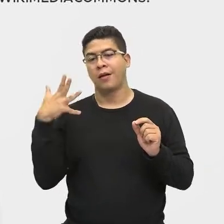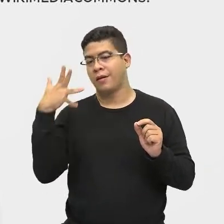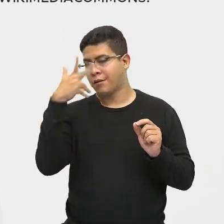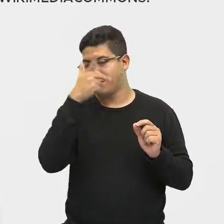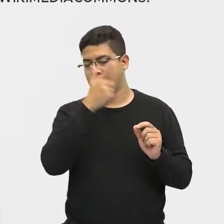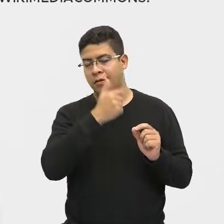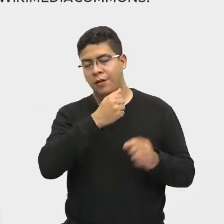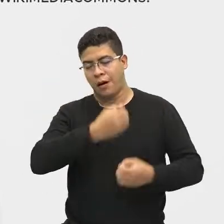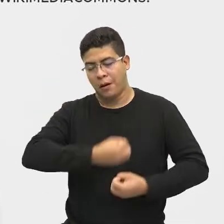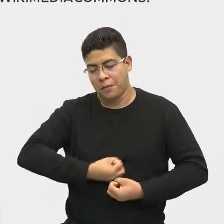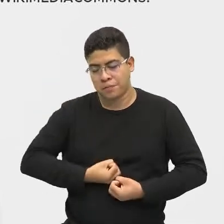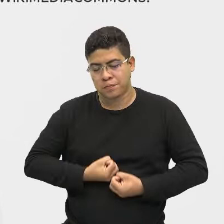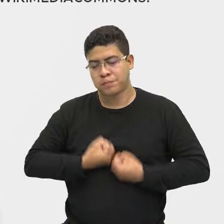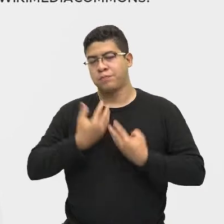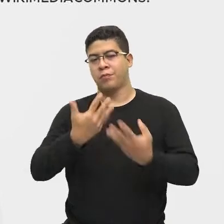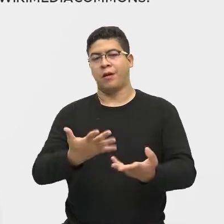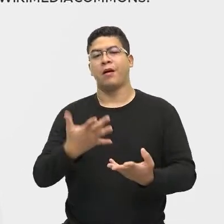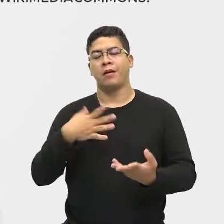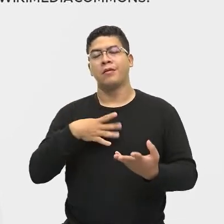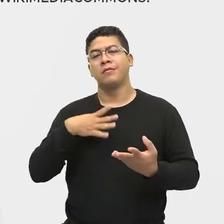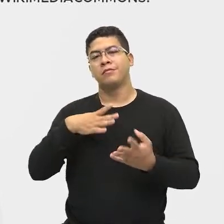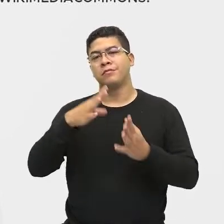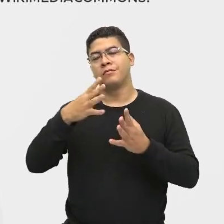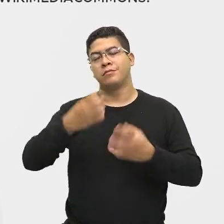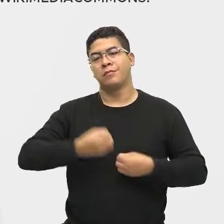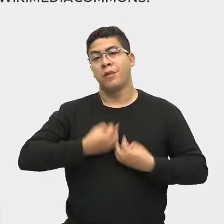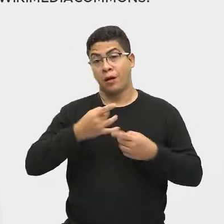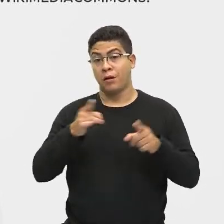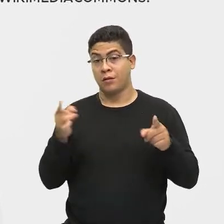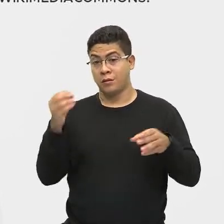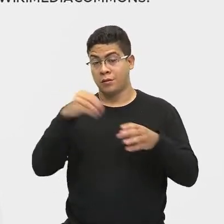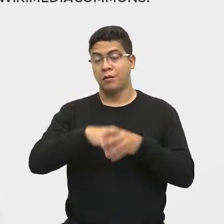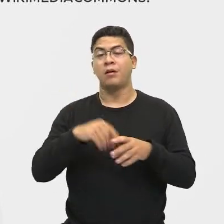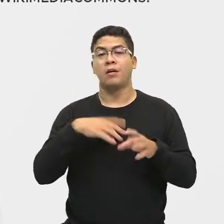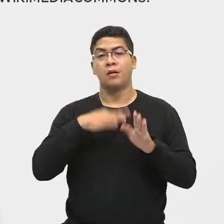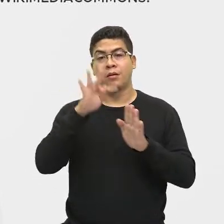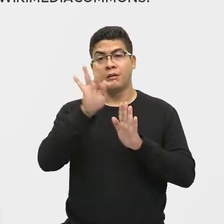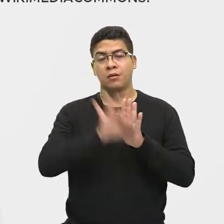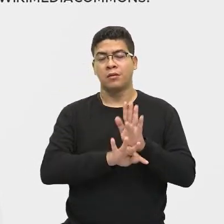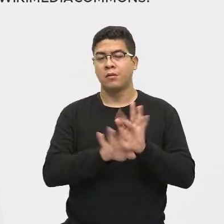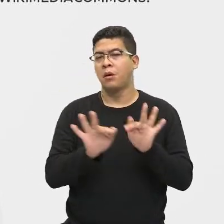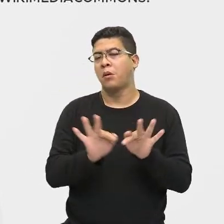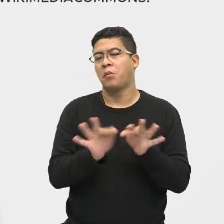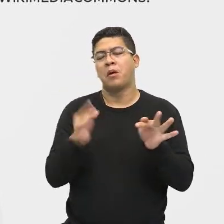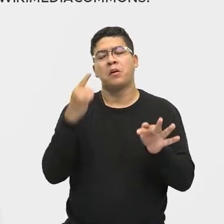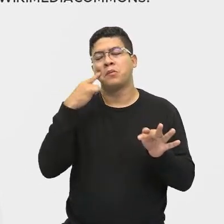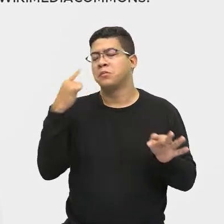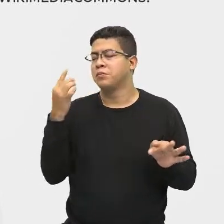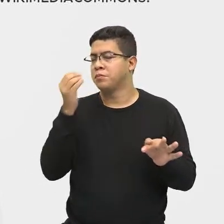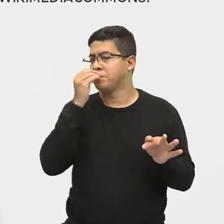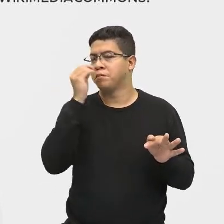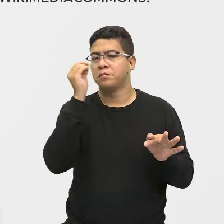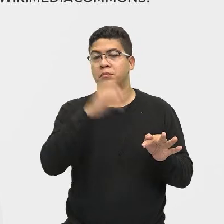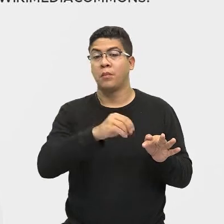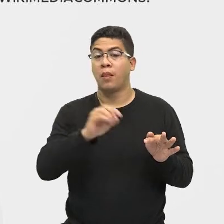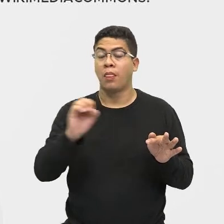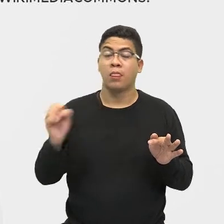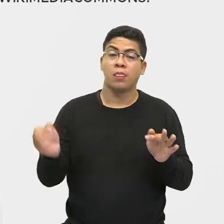a expressividade para o poema, em detrimento da mera adesão de uma nova